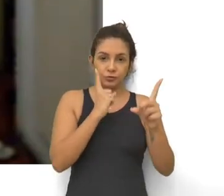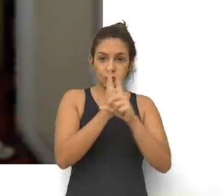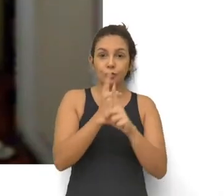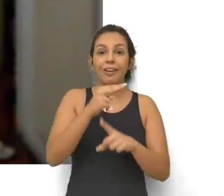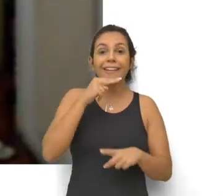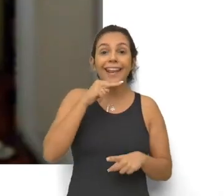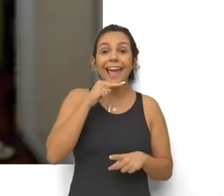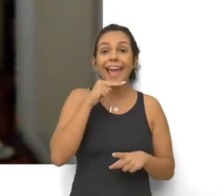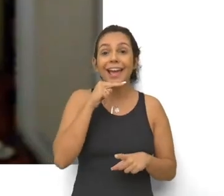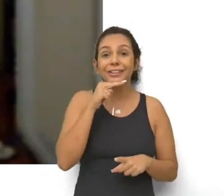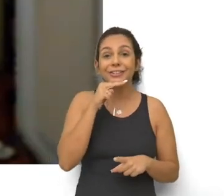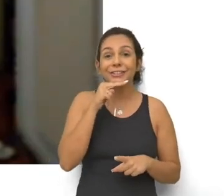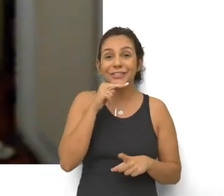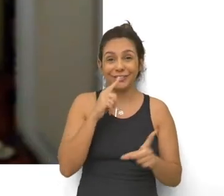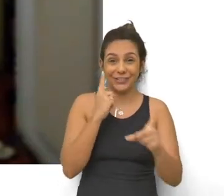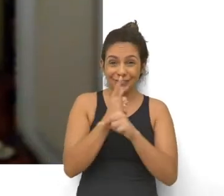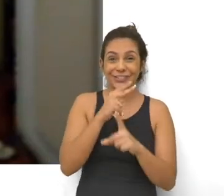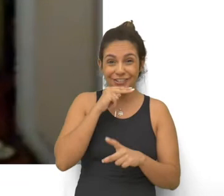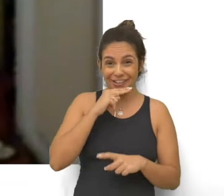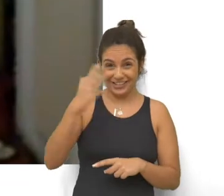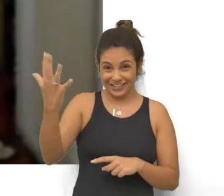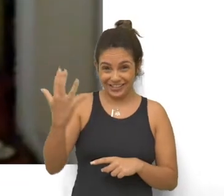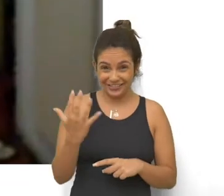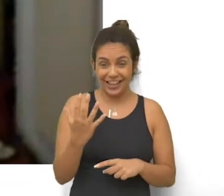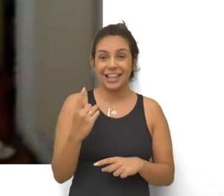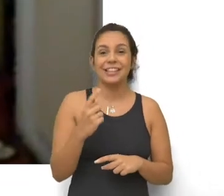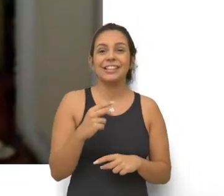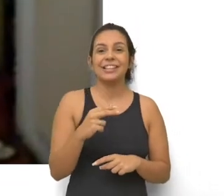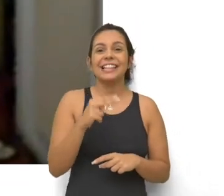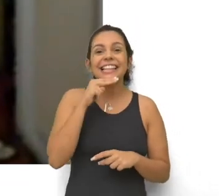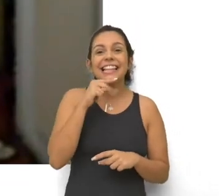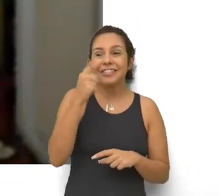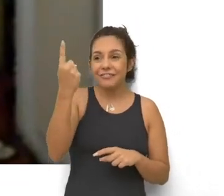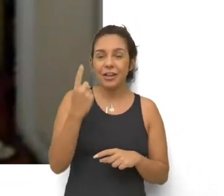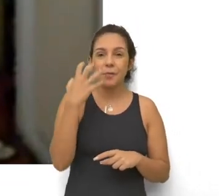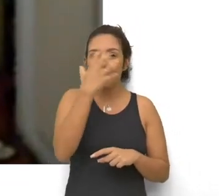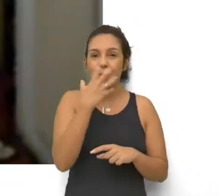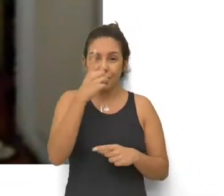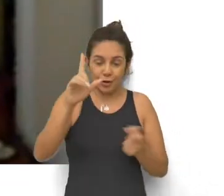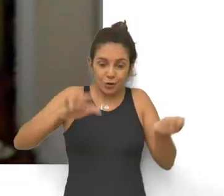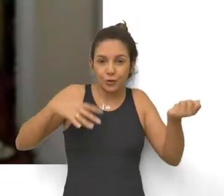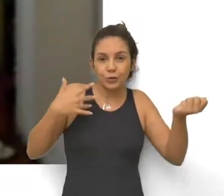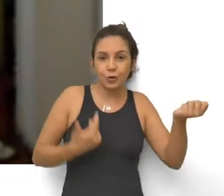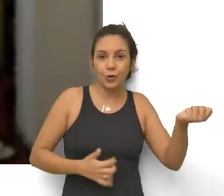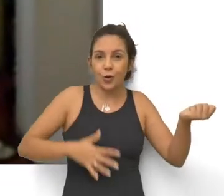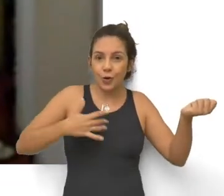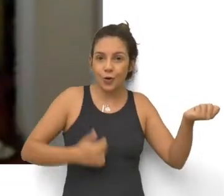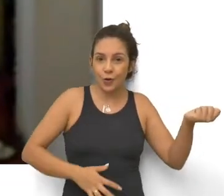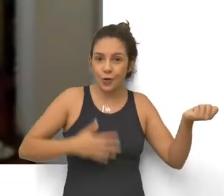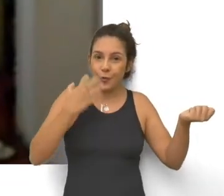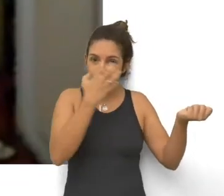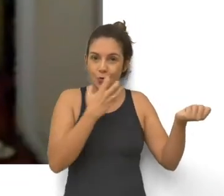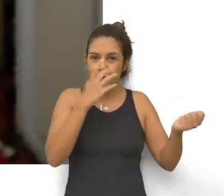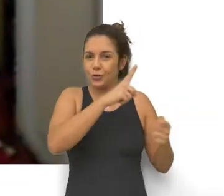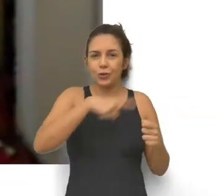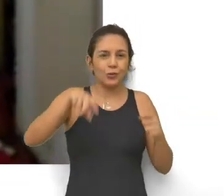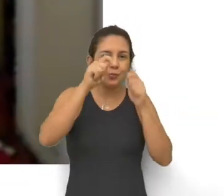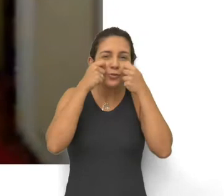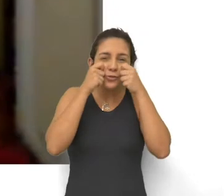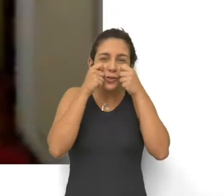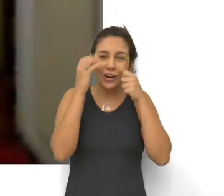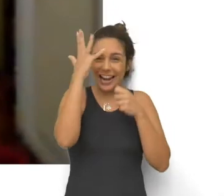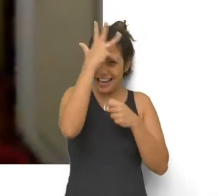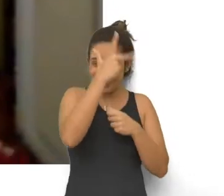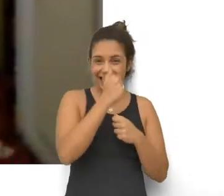o neto. O neto veio. E o neto era um músico, e veio, e nessa festa ele tocou. Foi muito lindo, todo mundo chorou, claro,